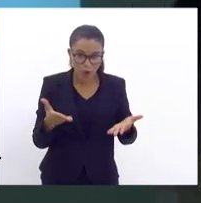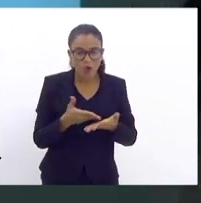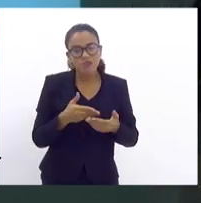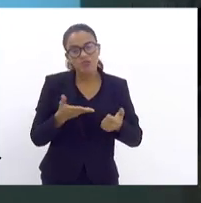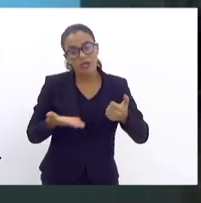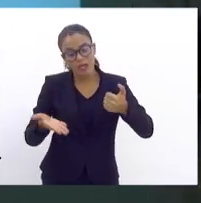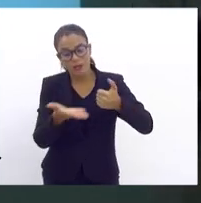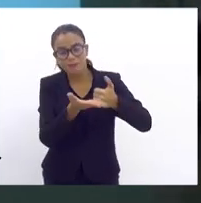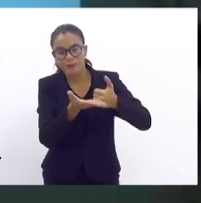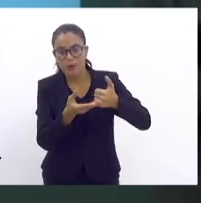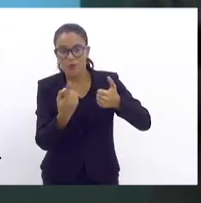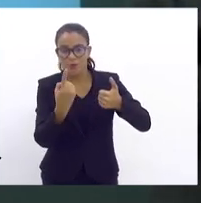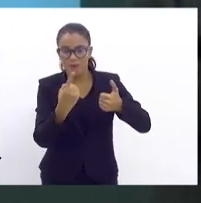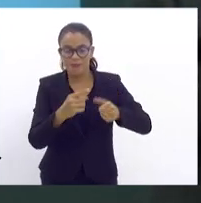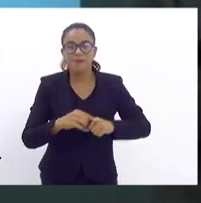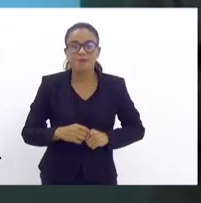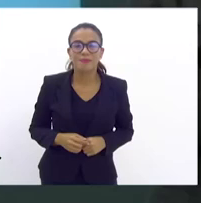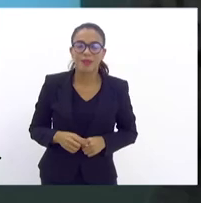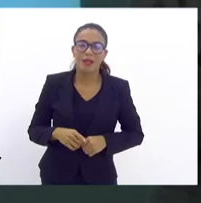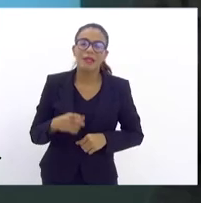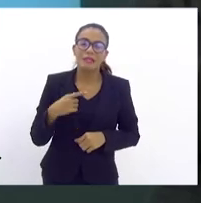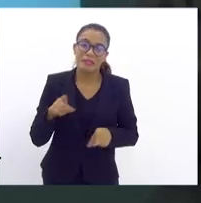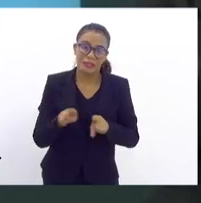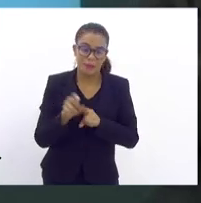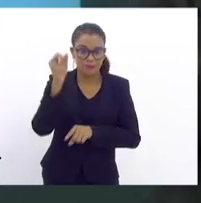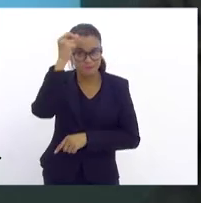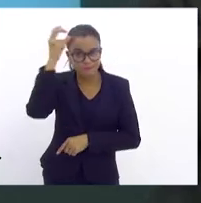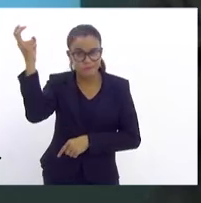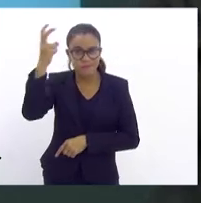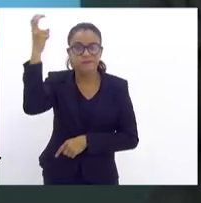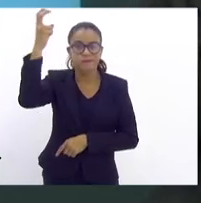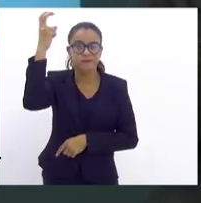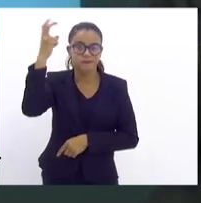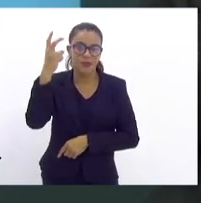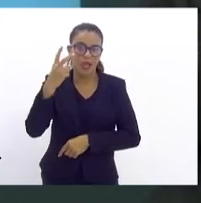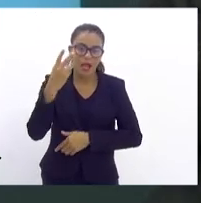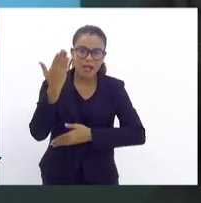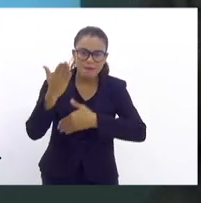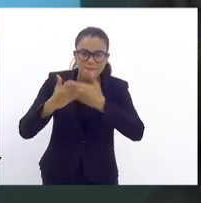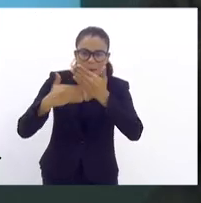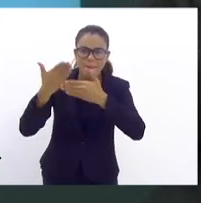suporte 1 autodidata desenvolveu habilidades